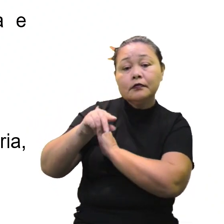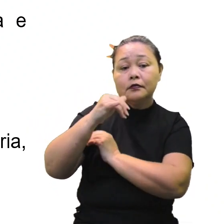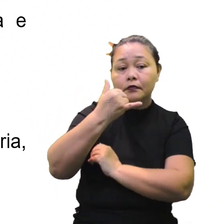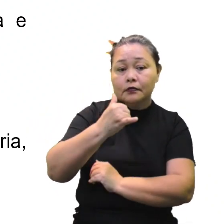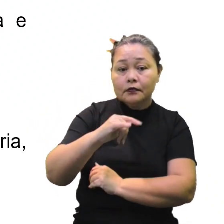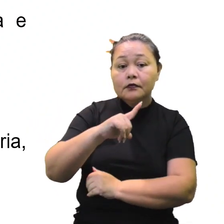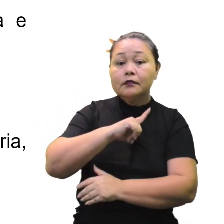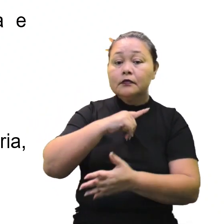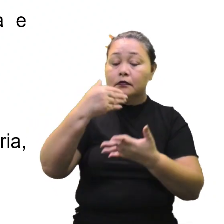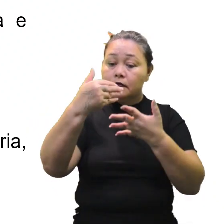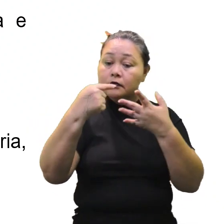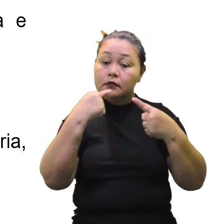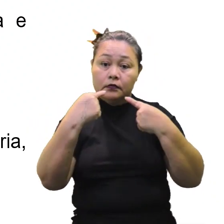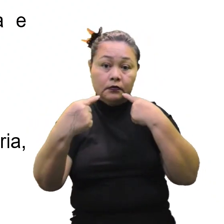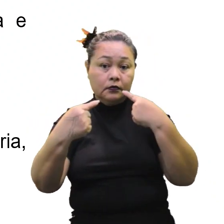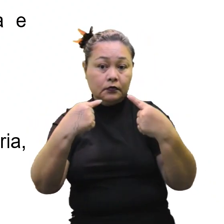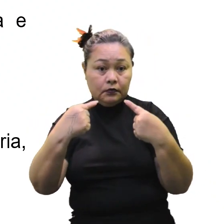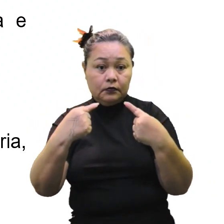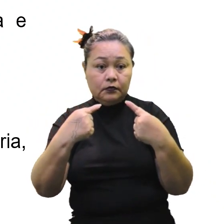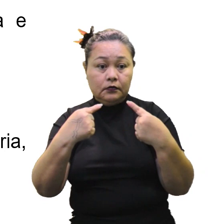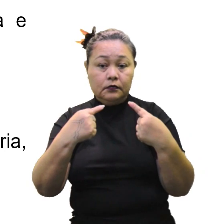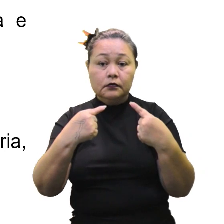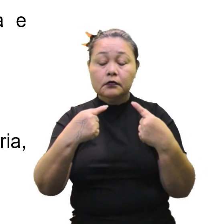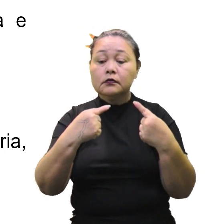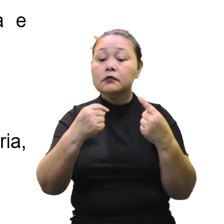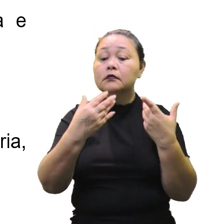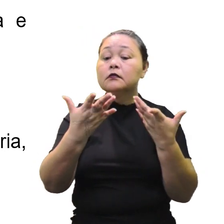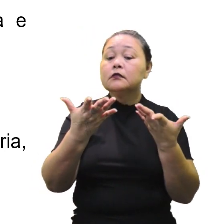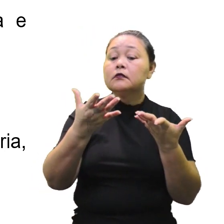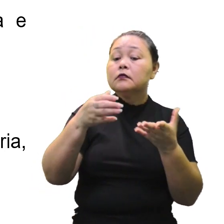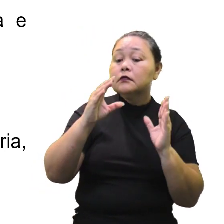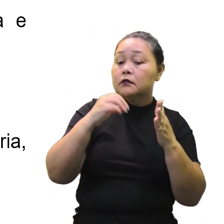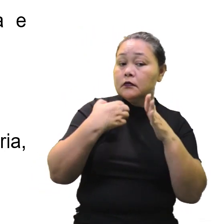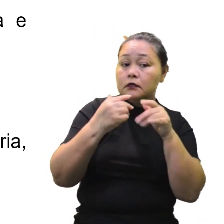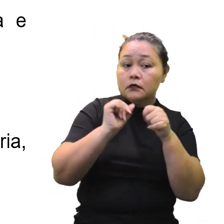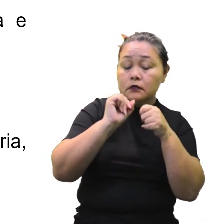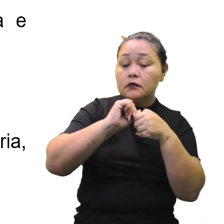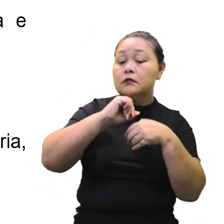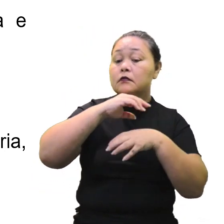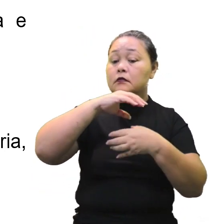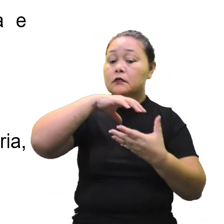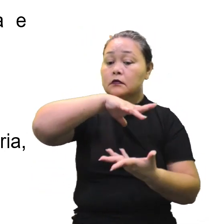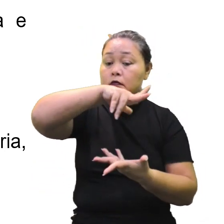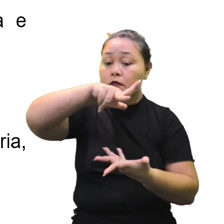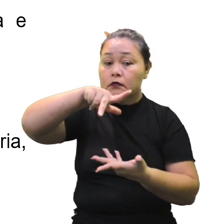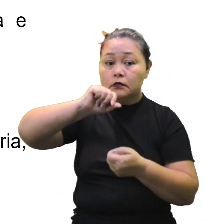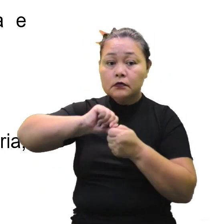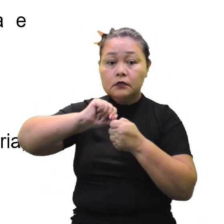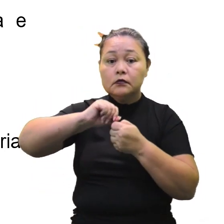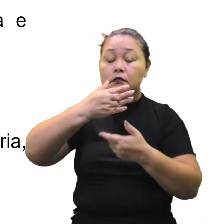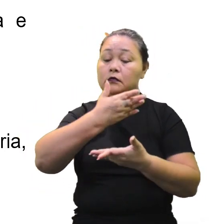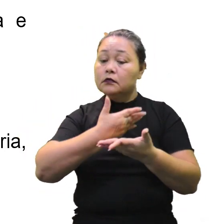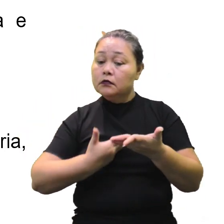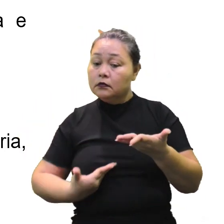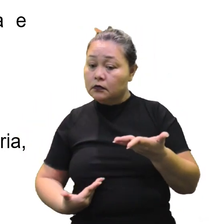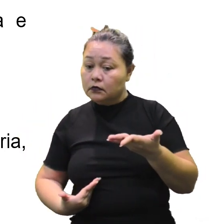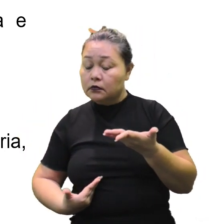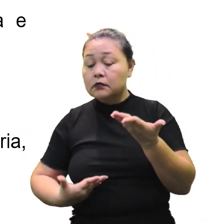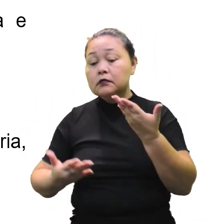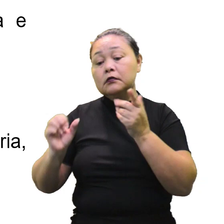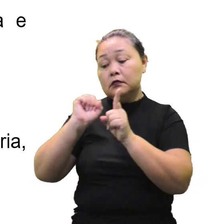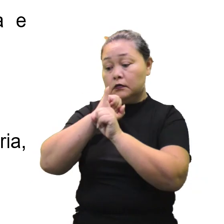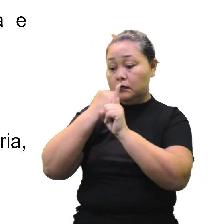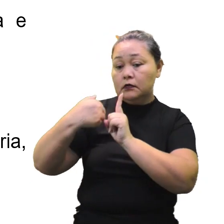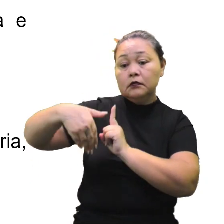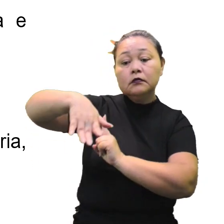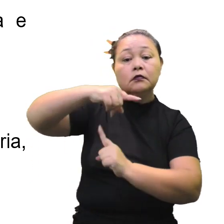a questão energética traz novas discussões. Agências internacionais, Estado e sociedade